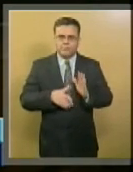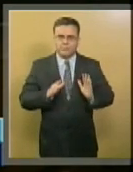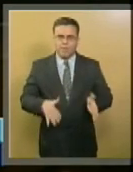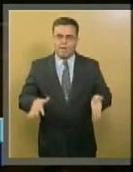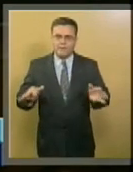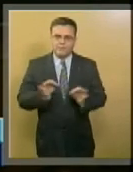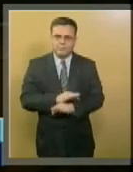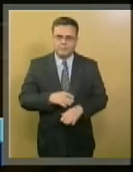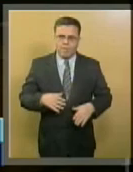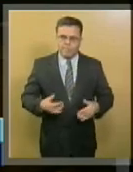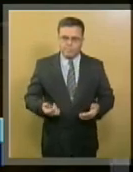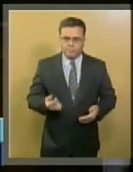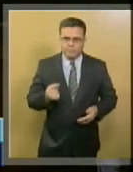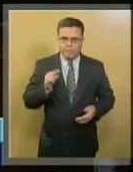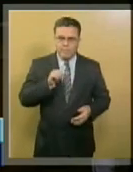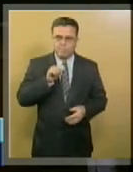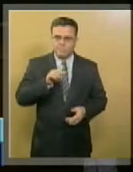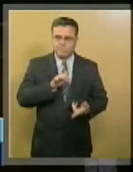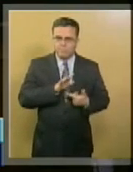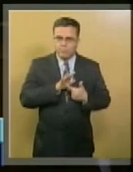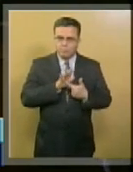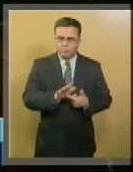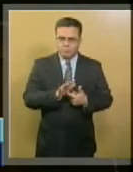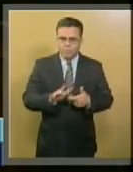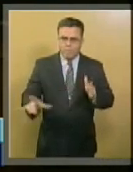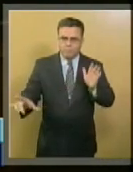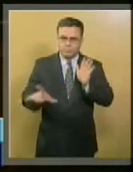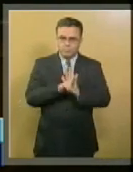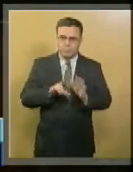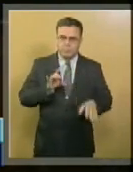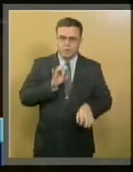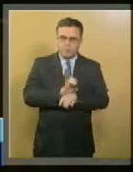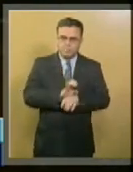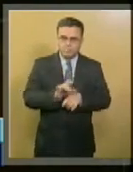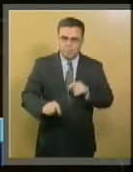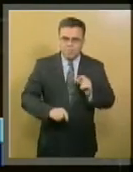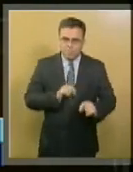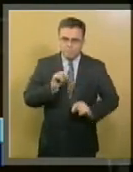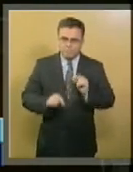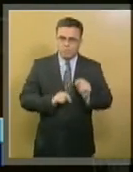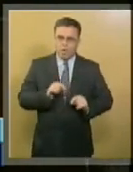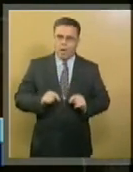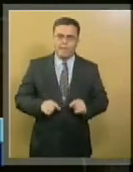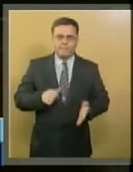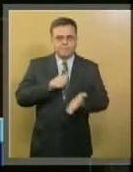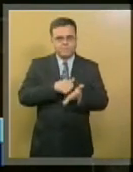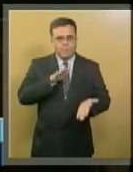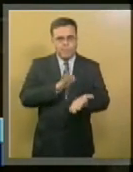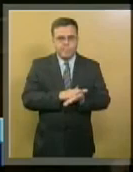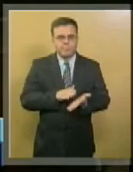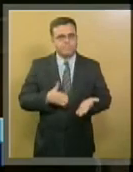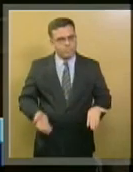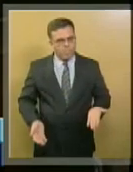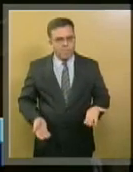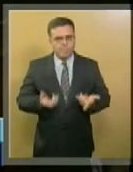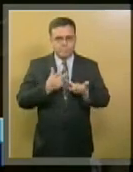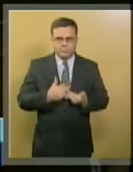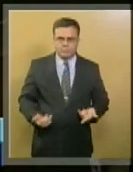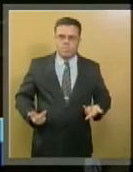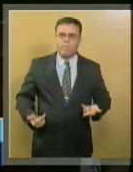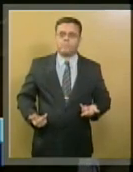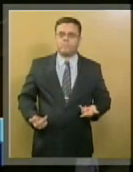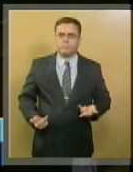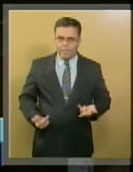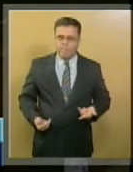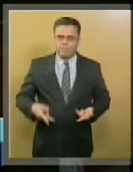Bem, senhores, aqui são leis estaduais com multas, gerando de